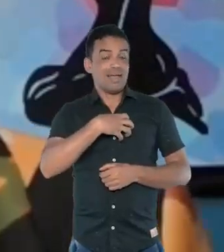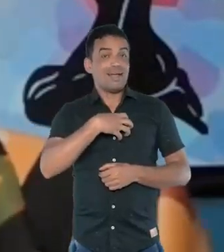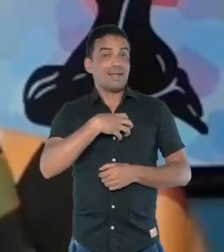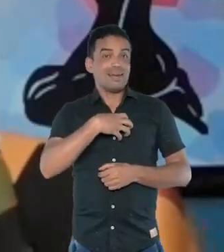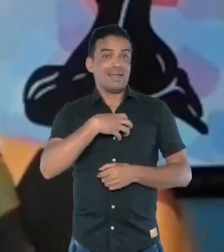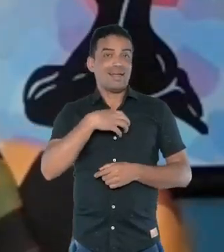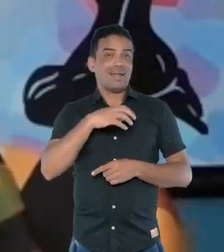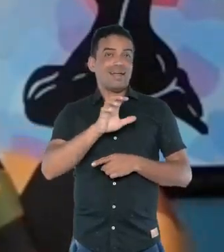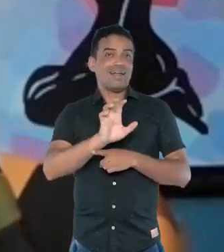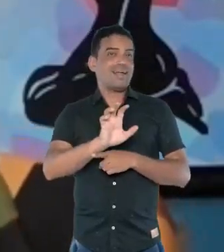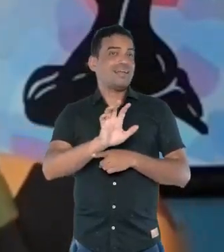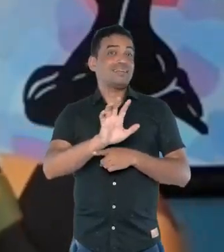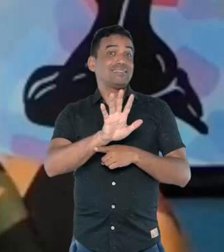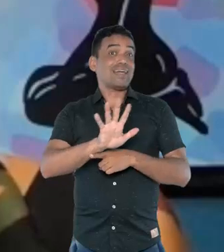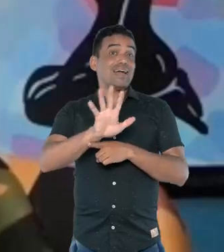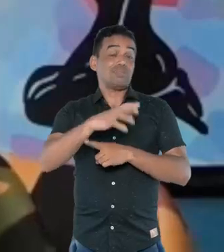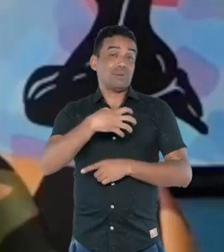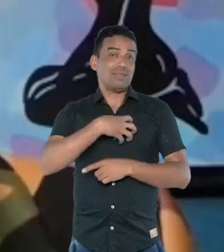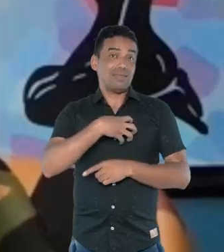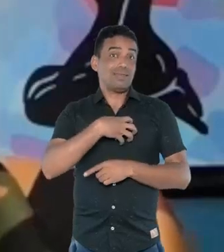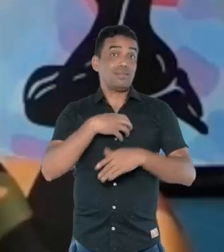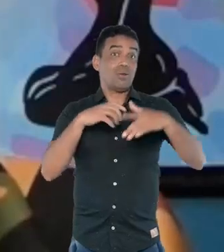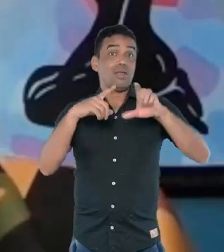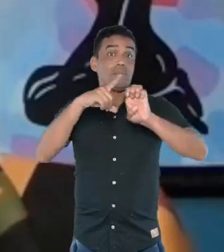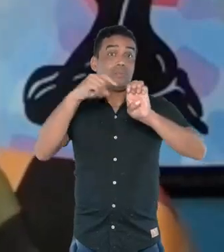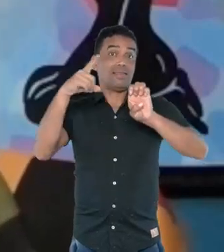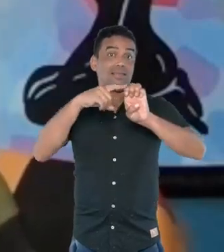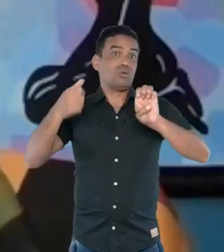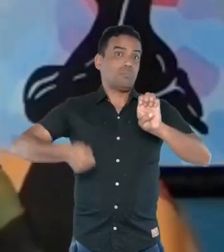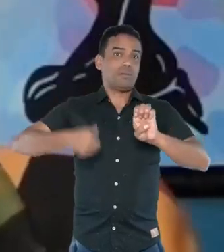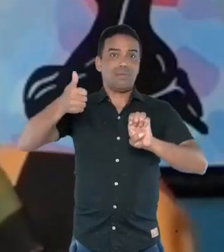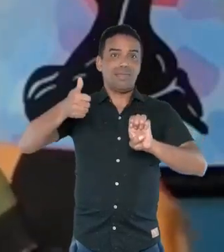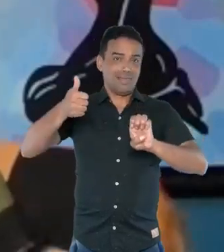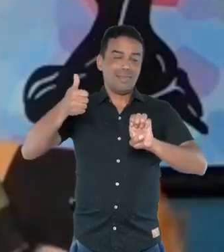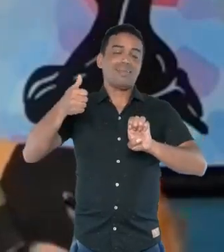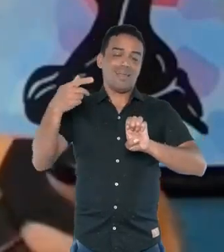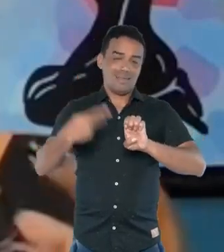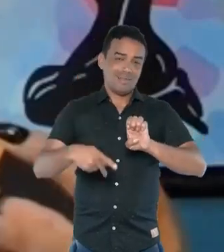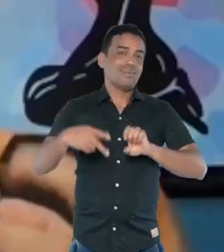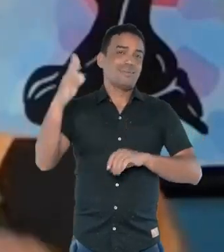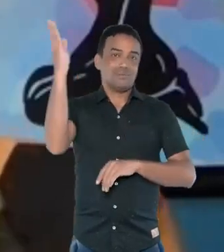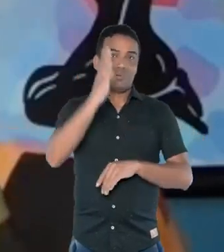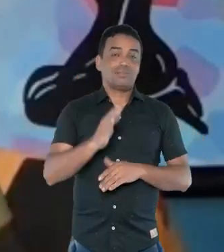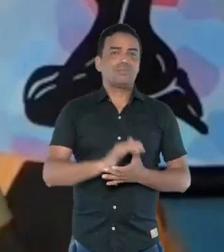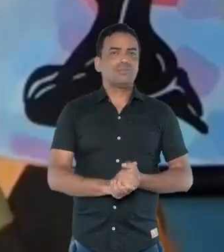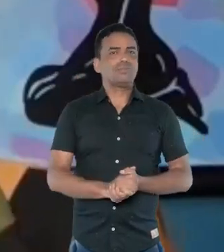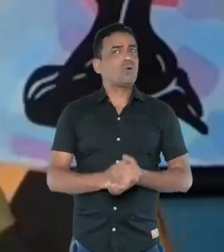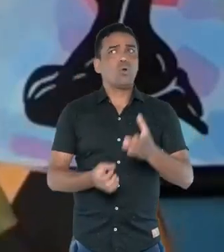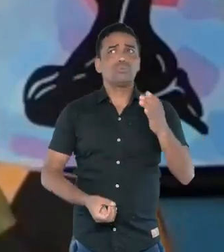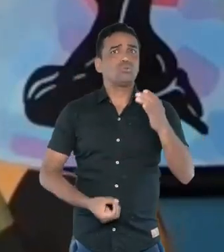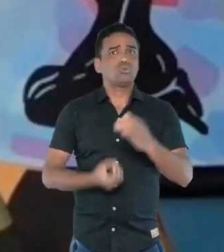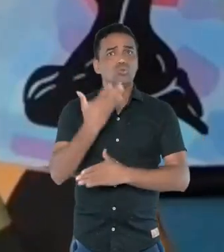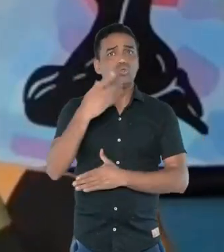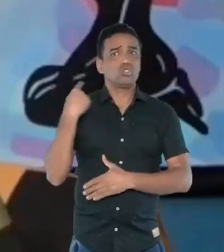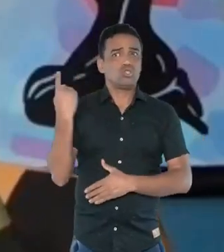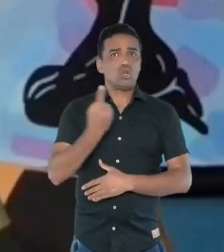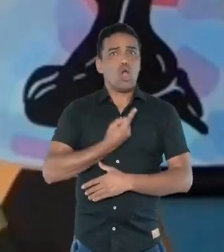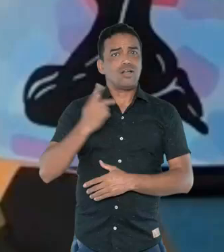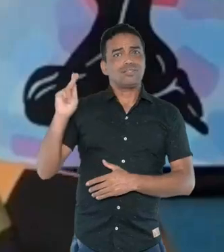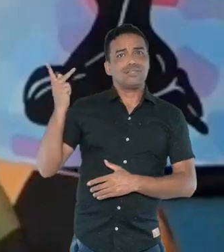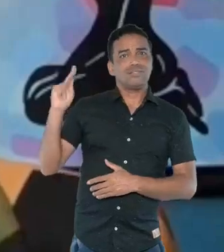as primeiras empreendedoras desse país, para a gente ver a nossa história, onde surge a nossa